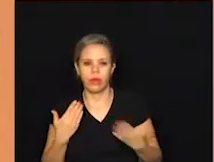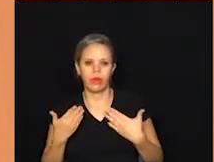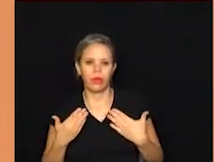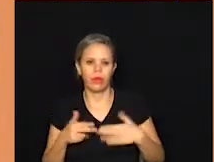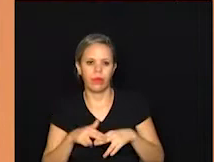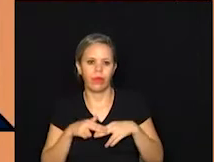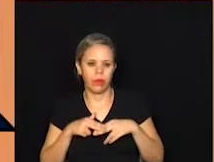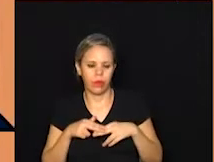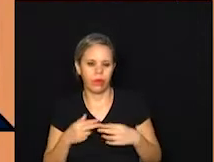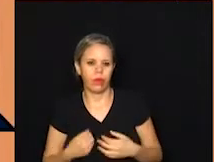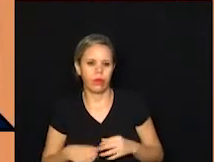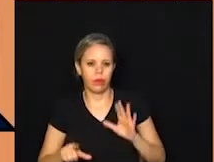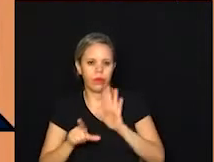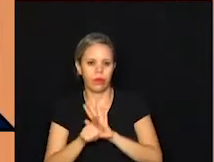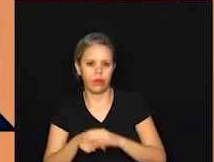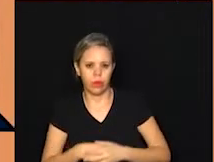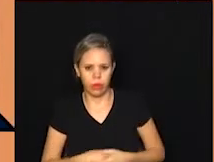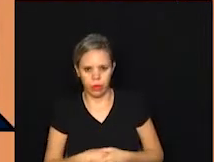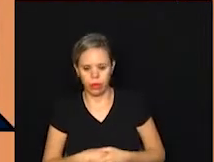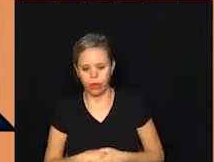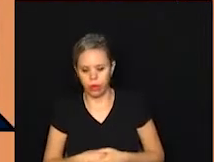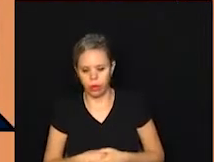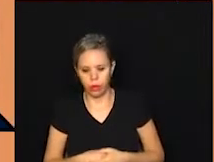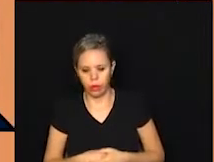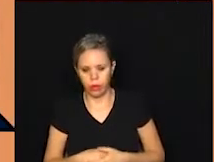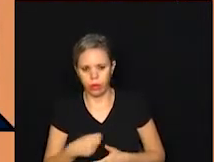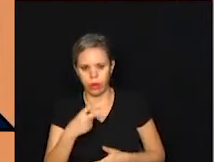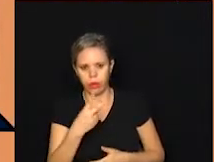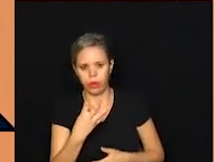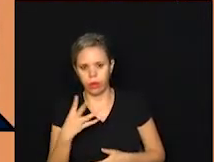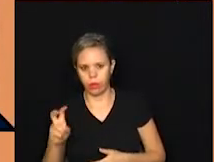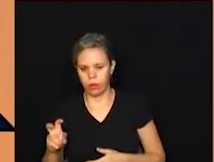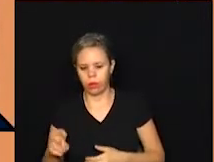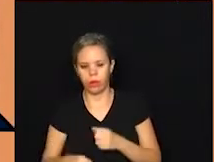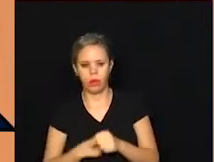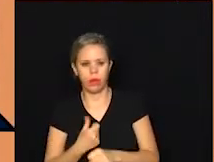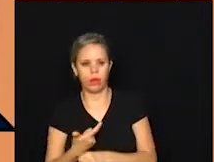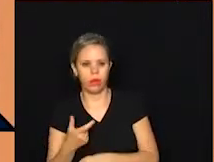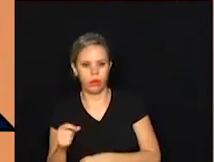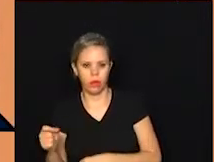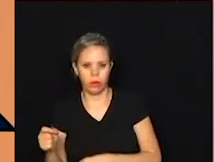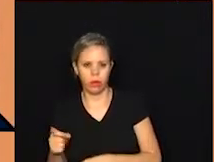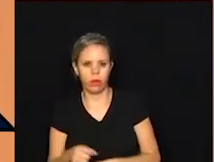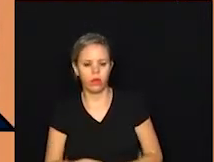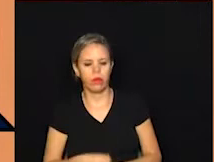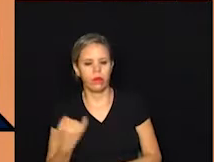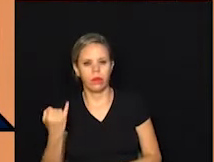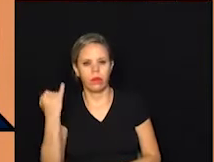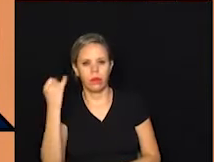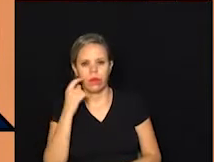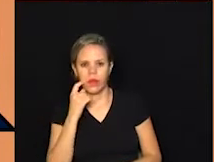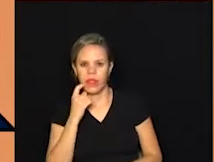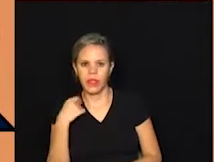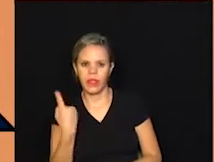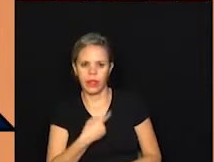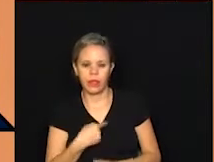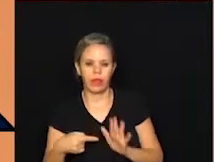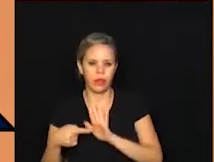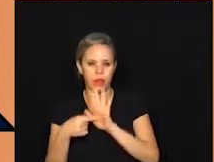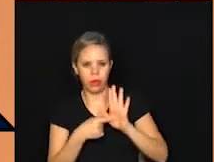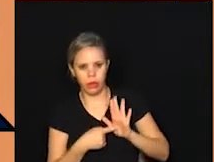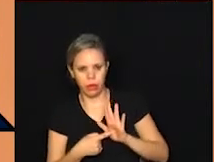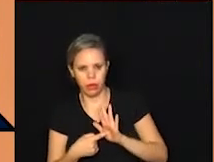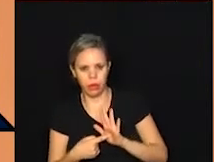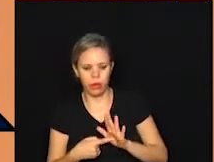conta da lei, né, 245 de 2020, é importantíssimo para a gente mostrar